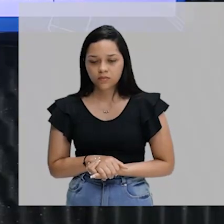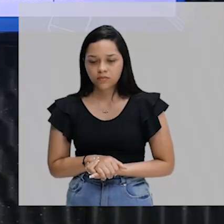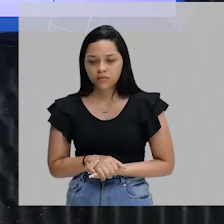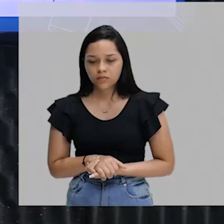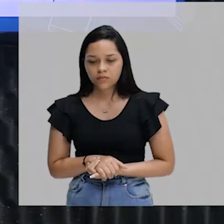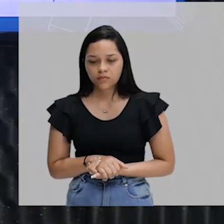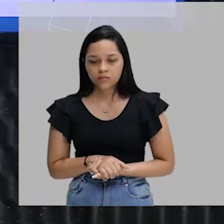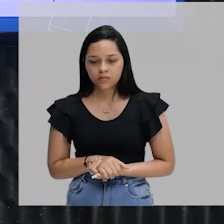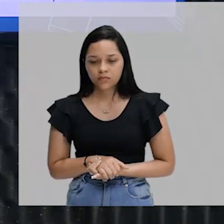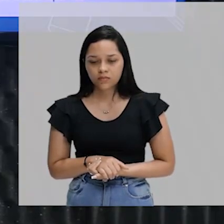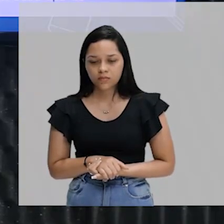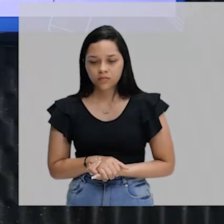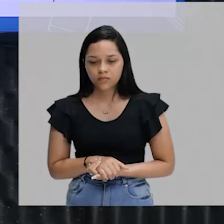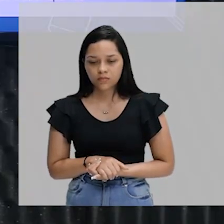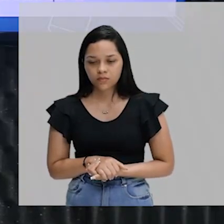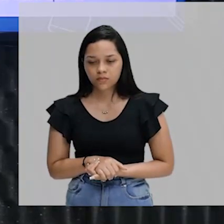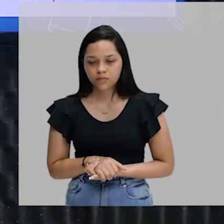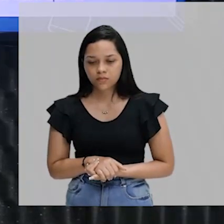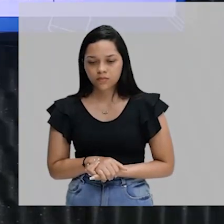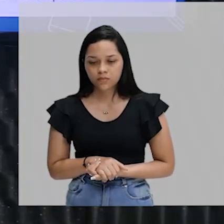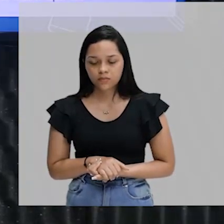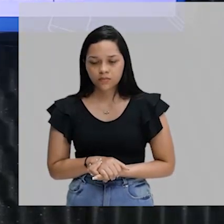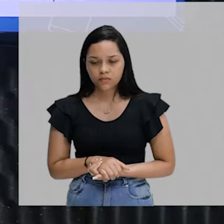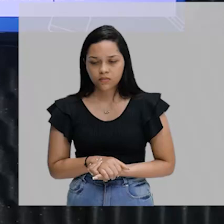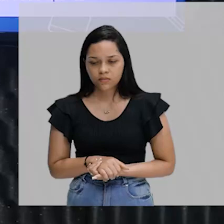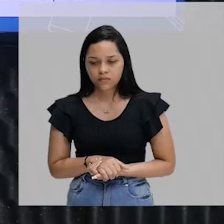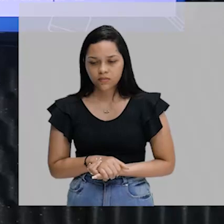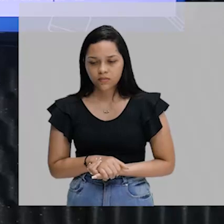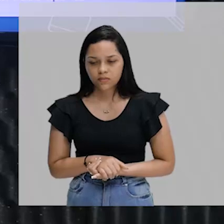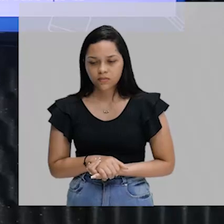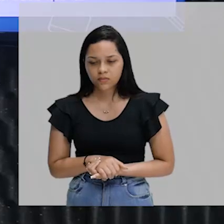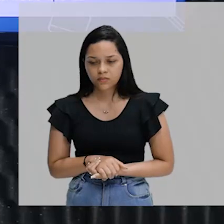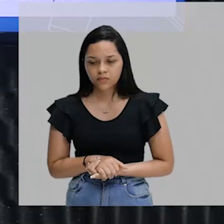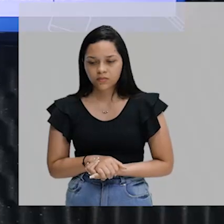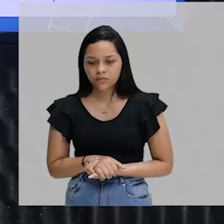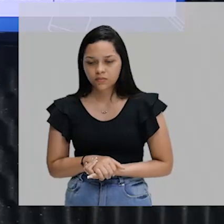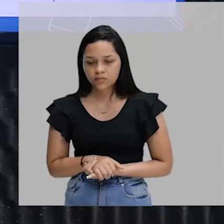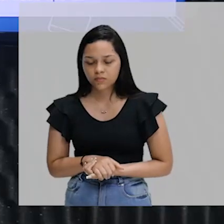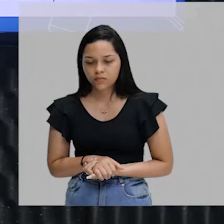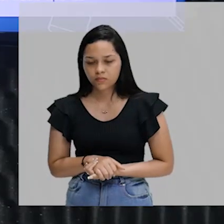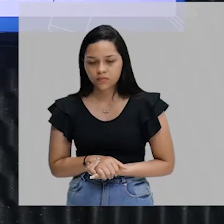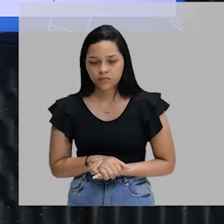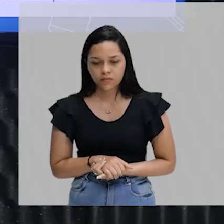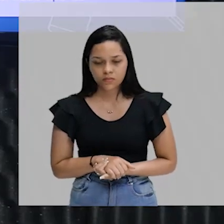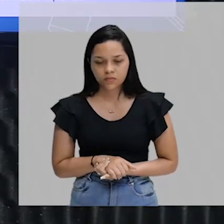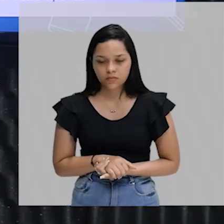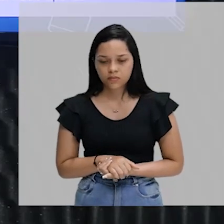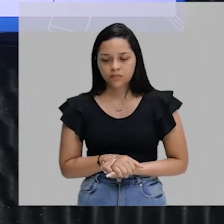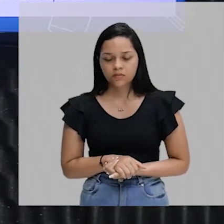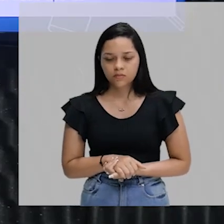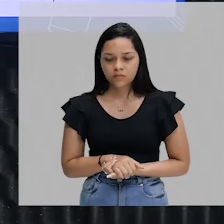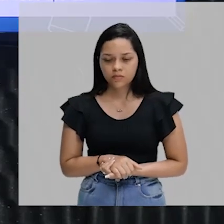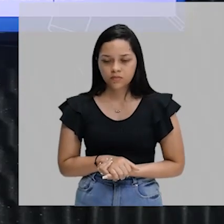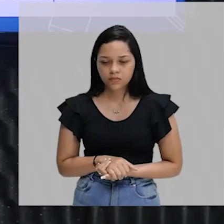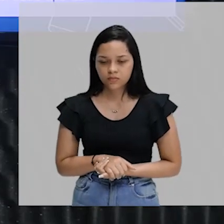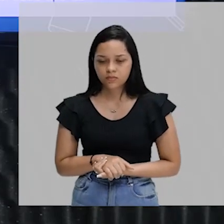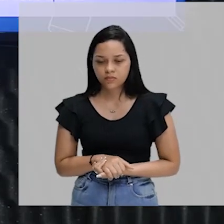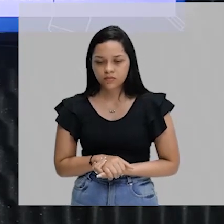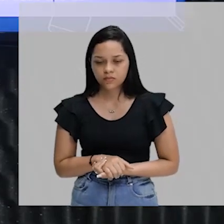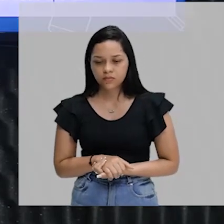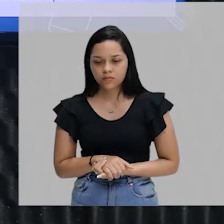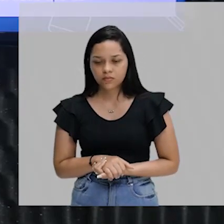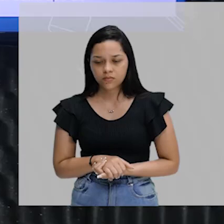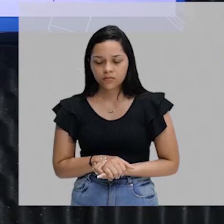lavouras convencionais. Em seguida, as 5 melhores são separadas e apenas